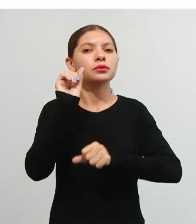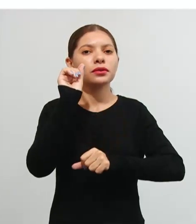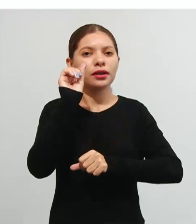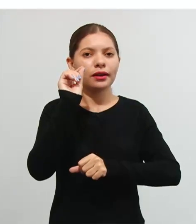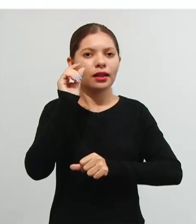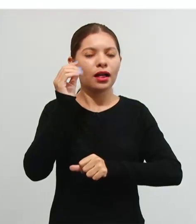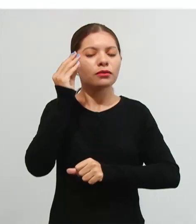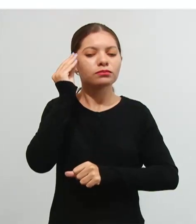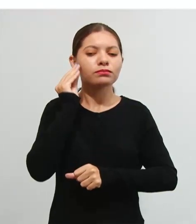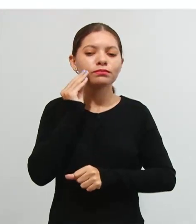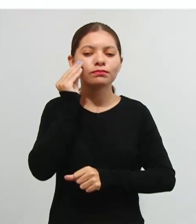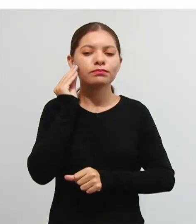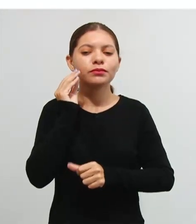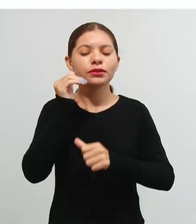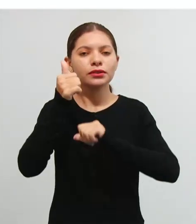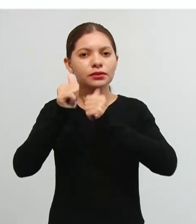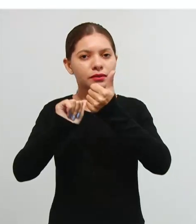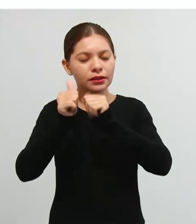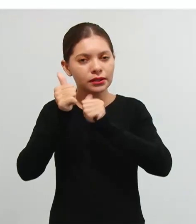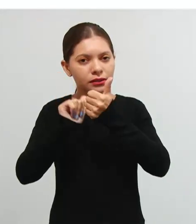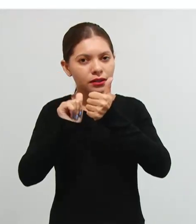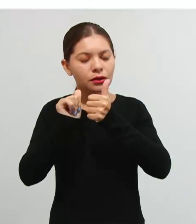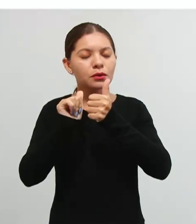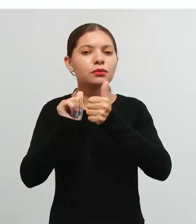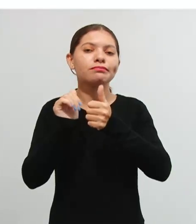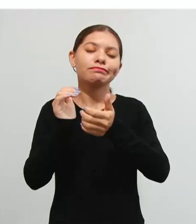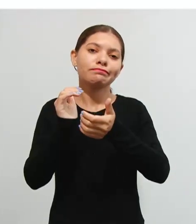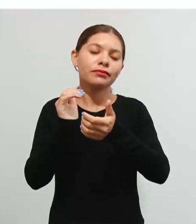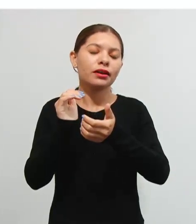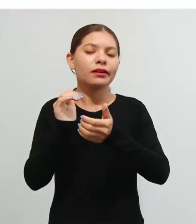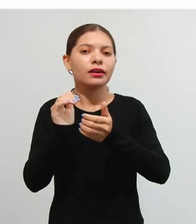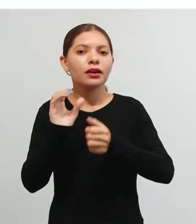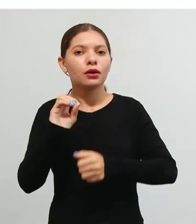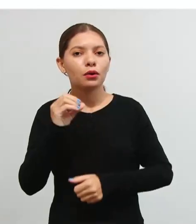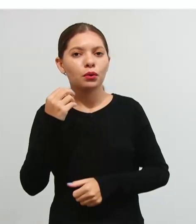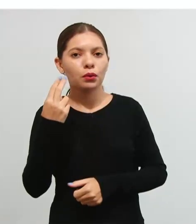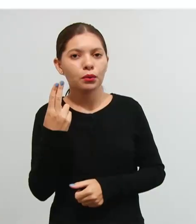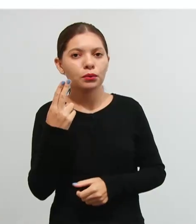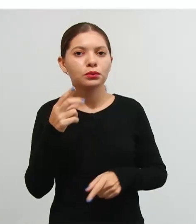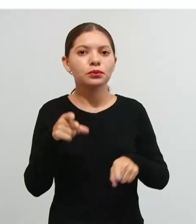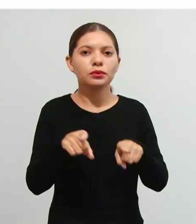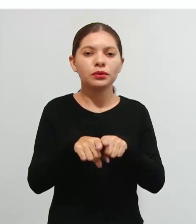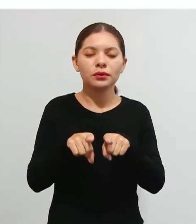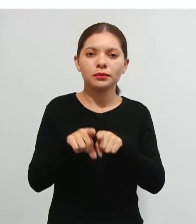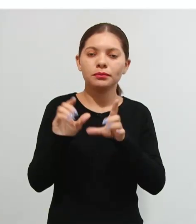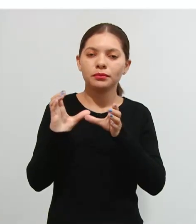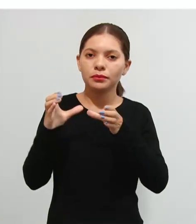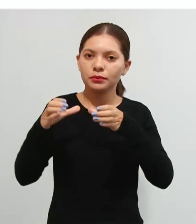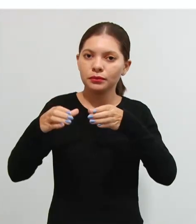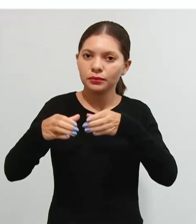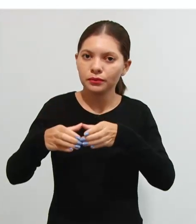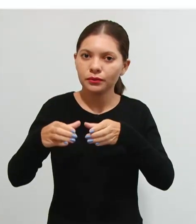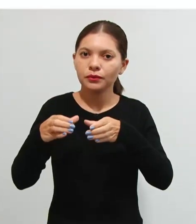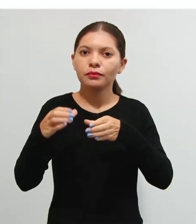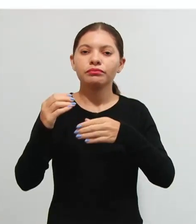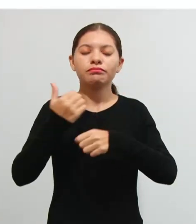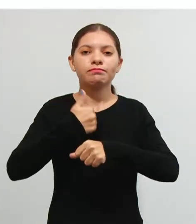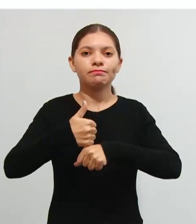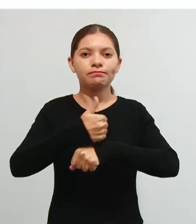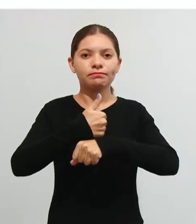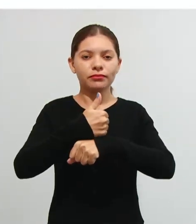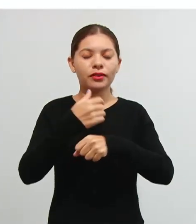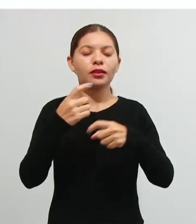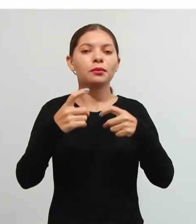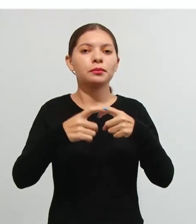avaliações por meio de testes, às vezes, ou às vezes também em conjunto, né? Essa avaliação